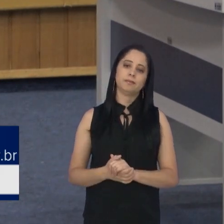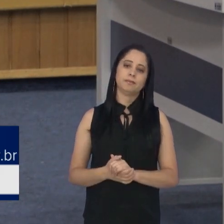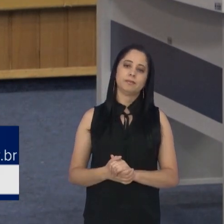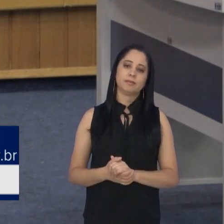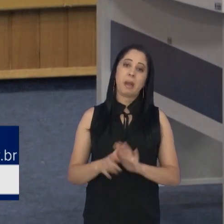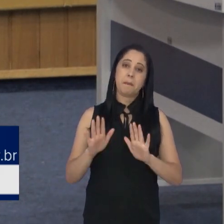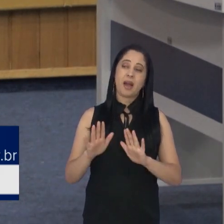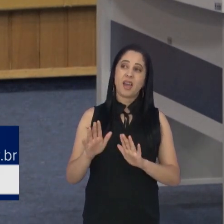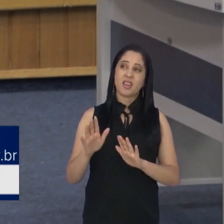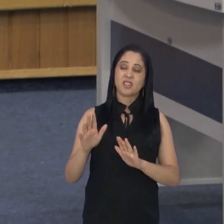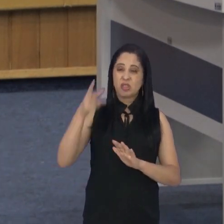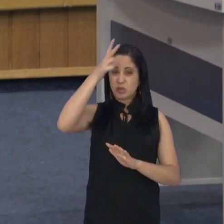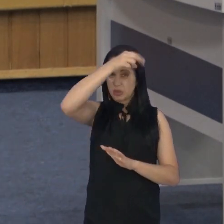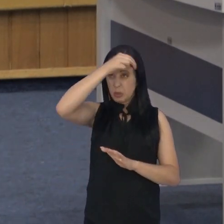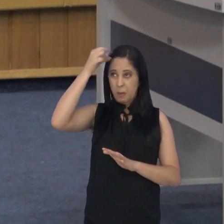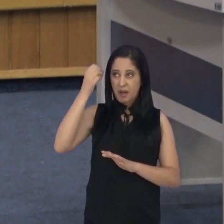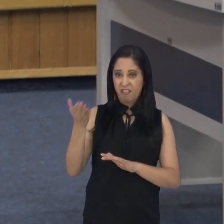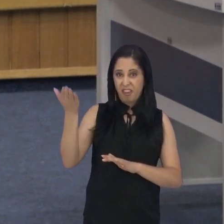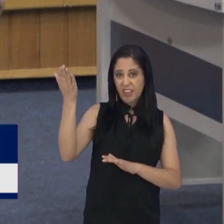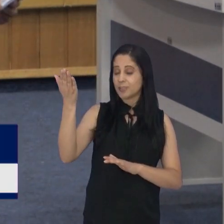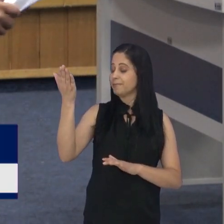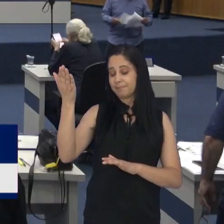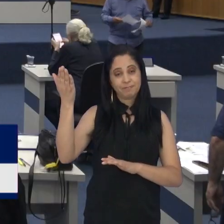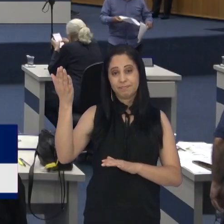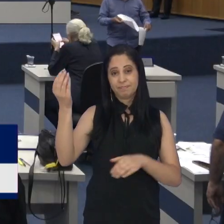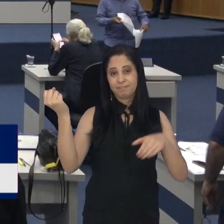contra do prefeito, senhor presidente.